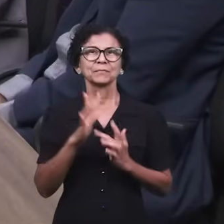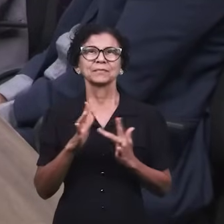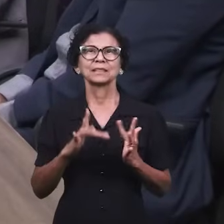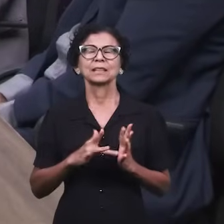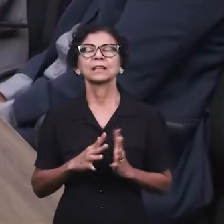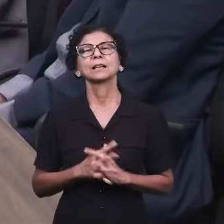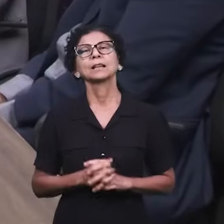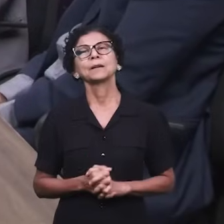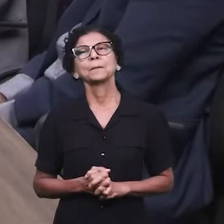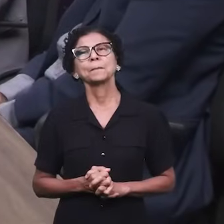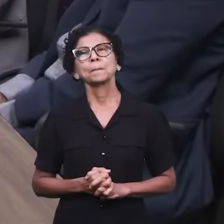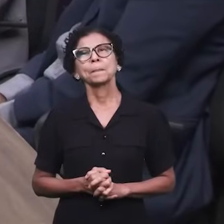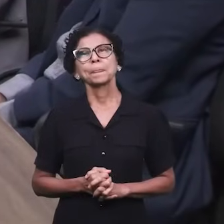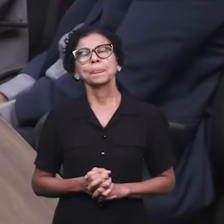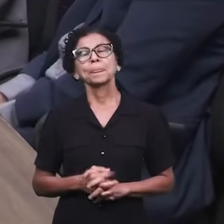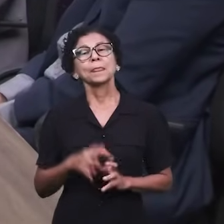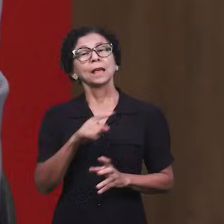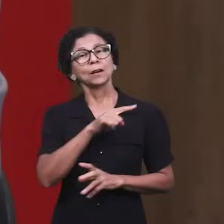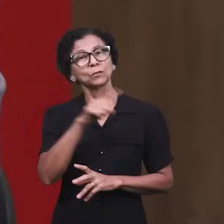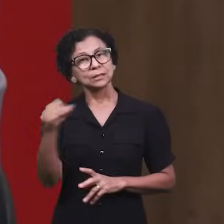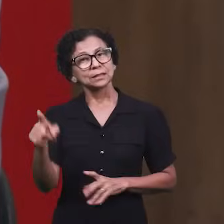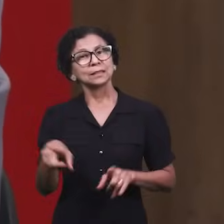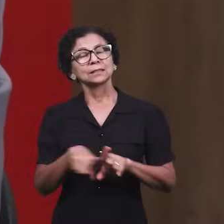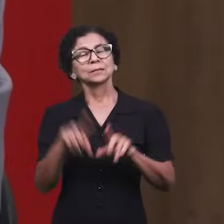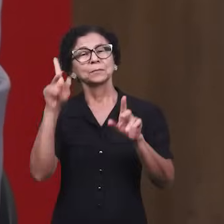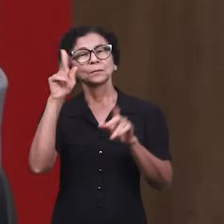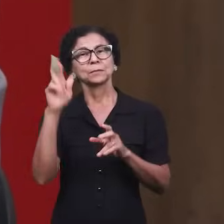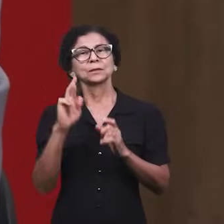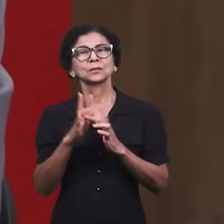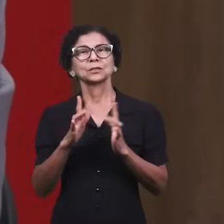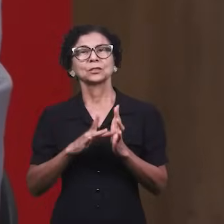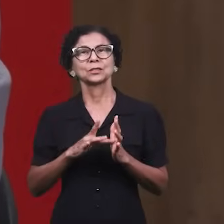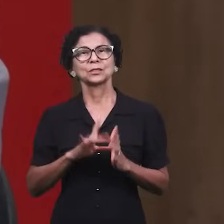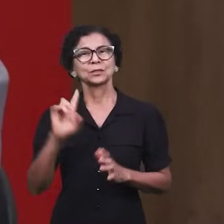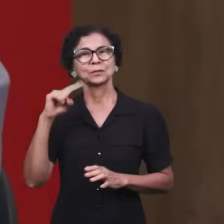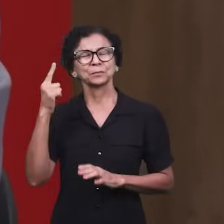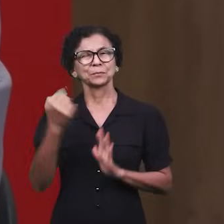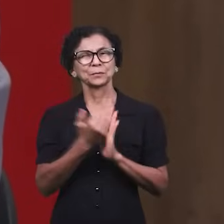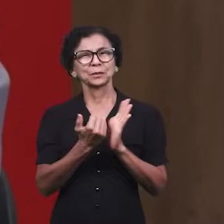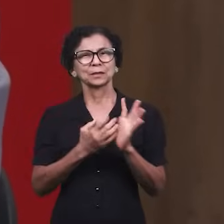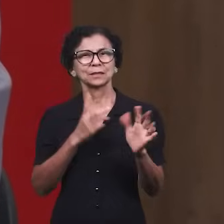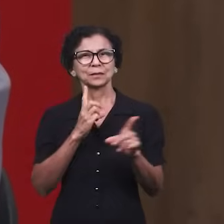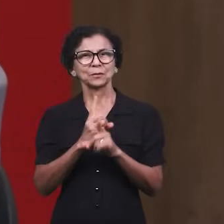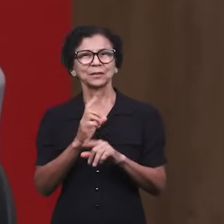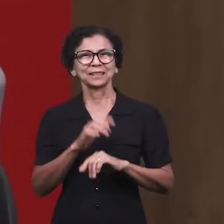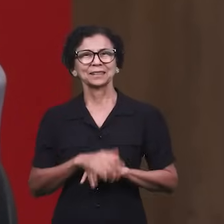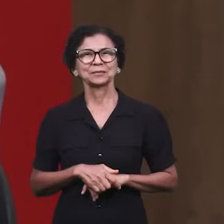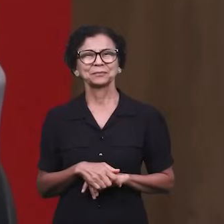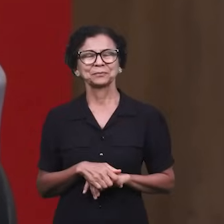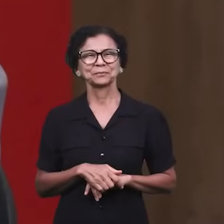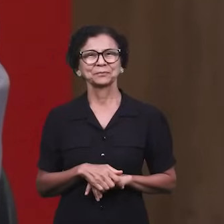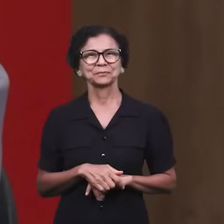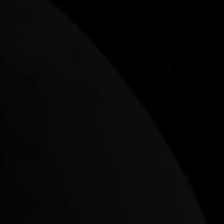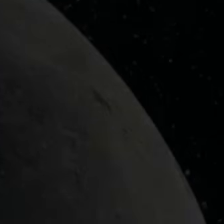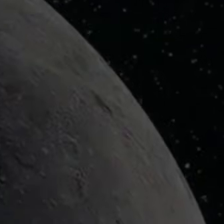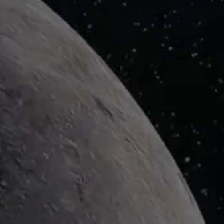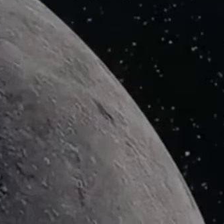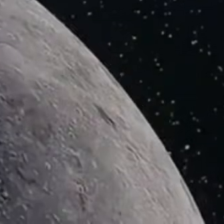Senhor. Amém. Amém. A paz do Senhor a todos os nossos irmãos e até o nosso próximo programa. A paz do Senhor.